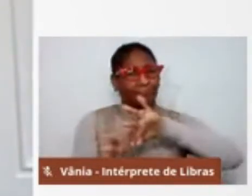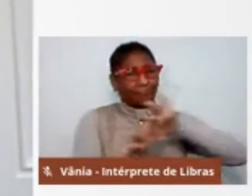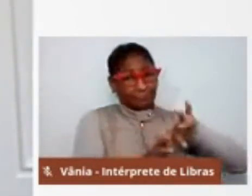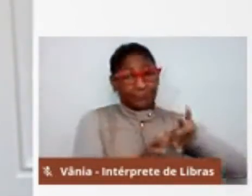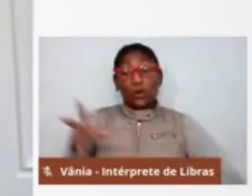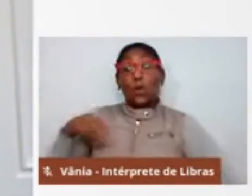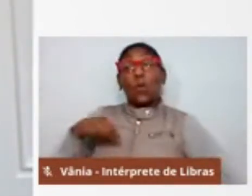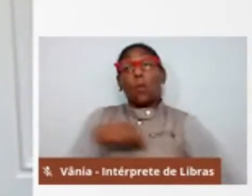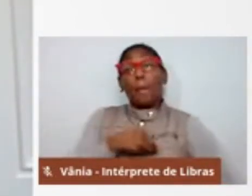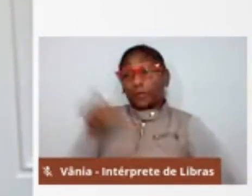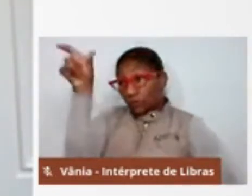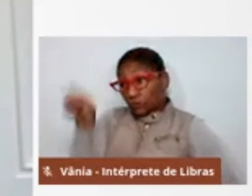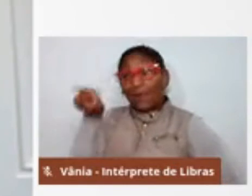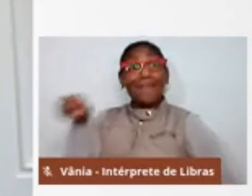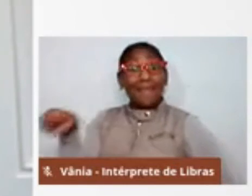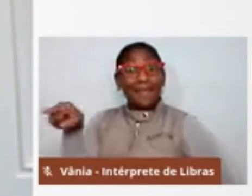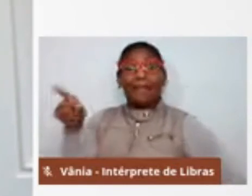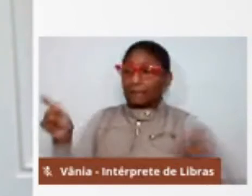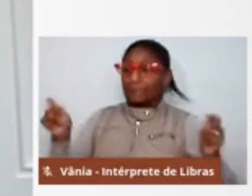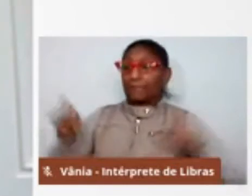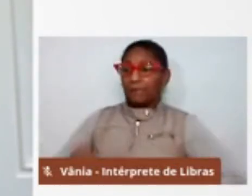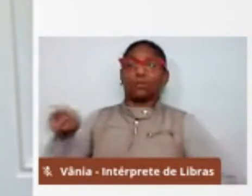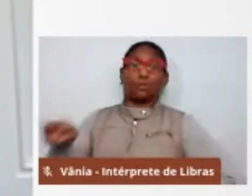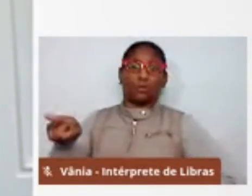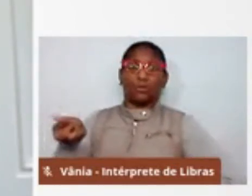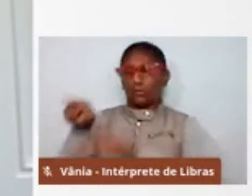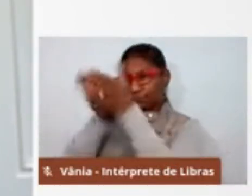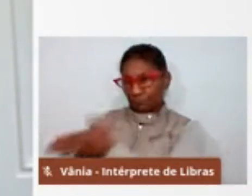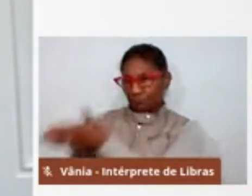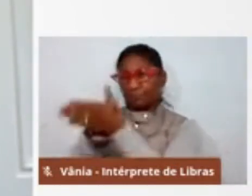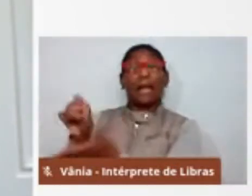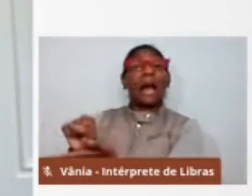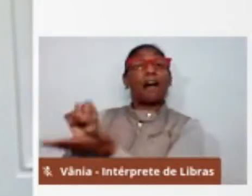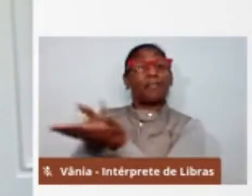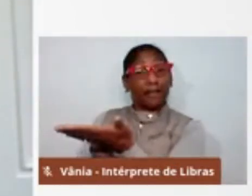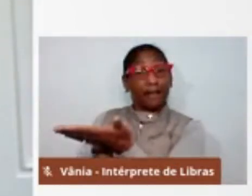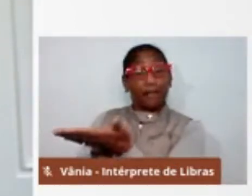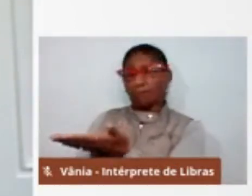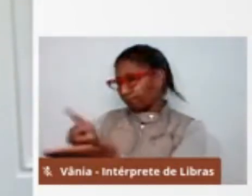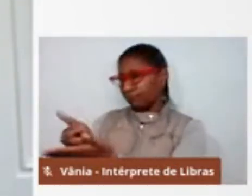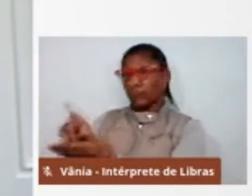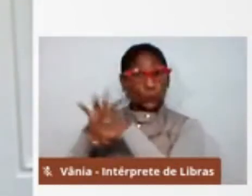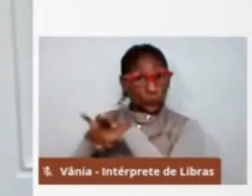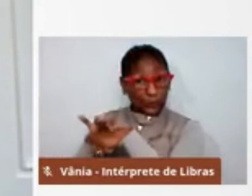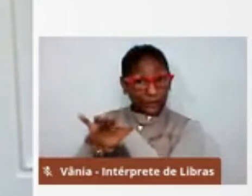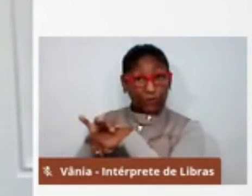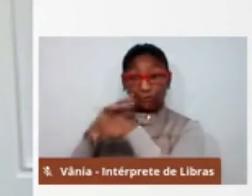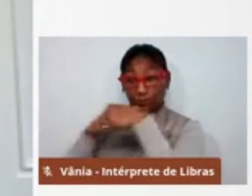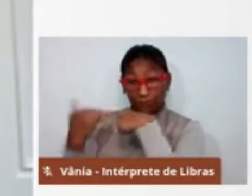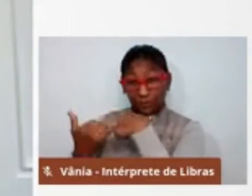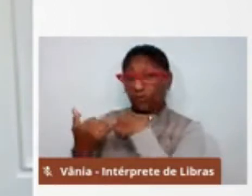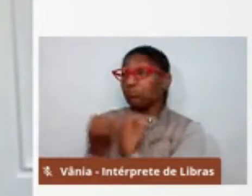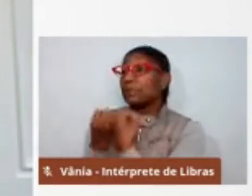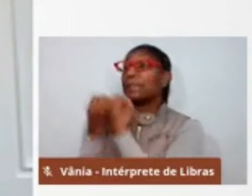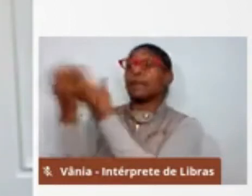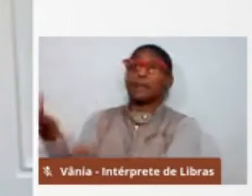saberá, analisando as condições do paciente, definir o tratamento para cada paciente de